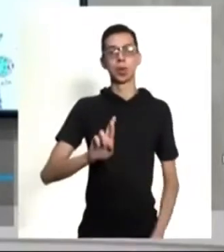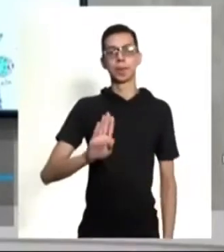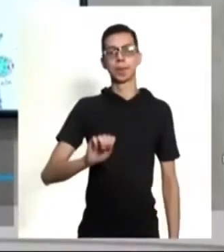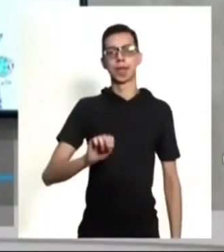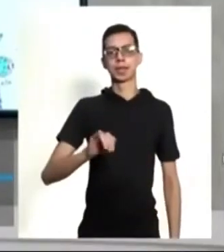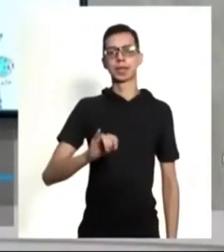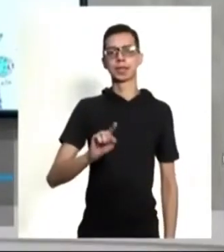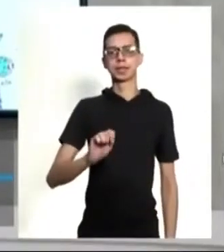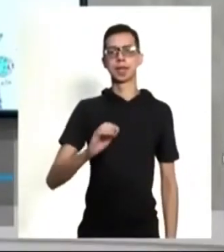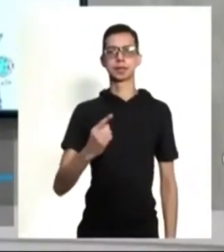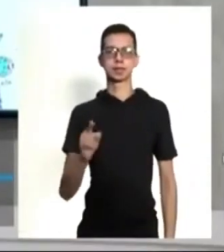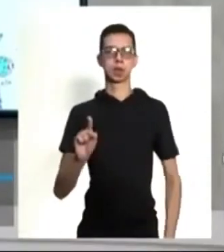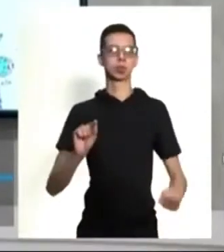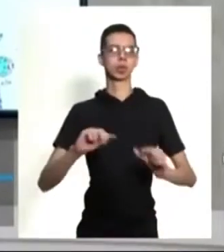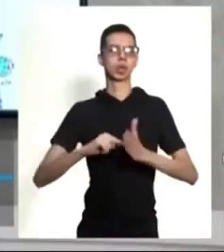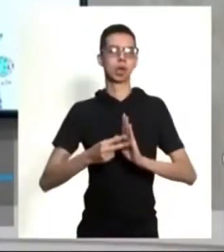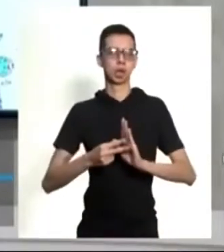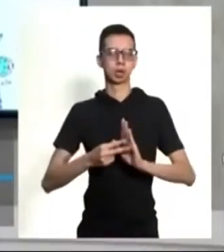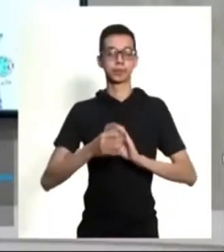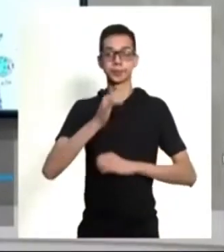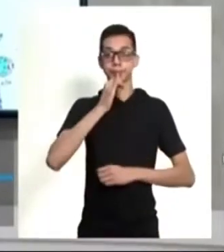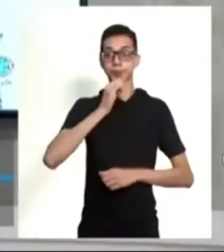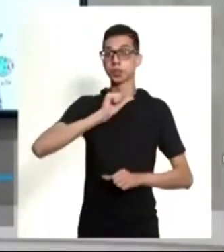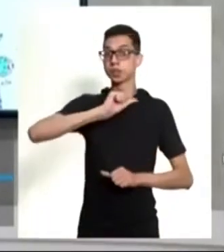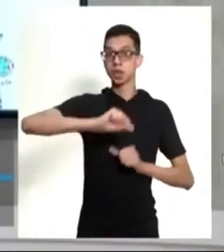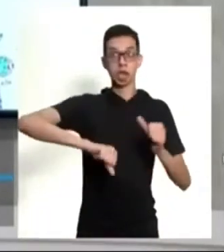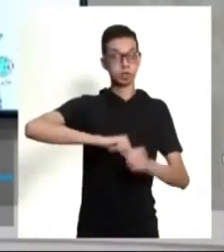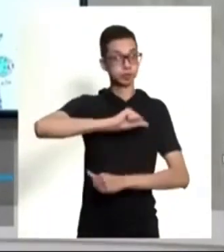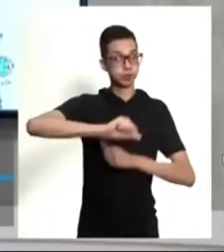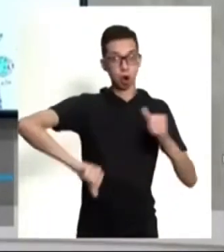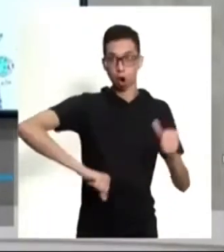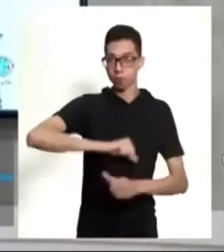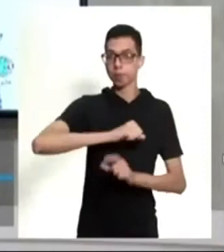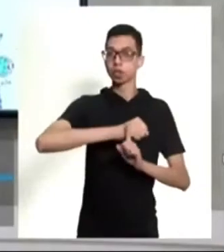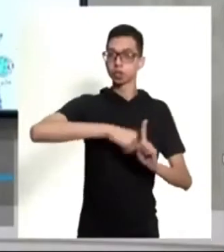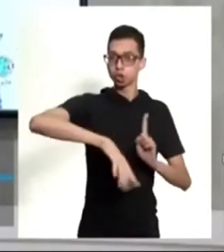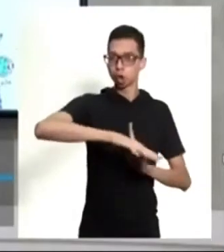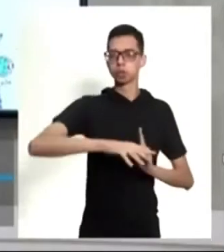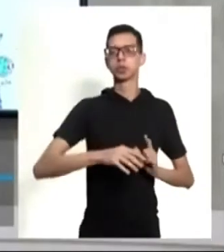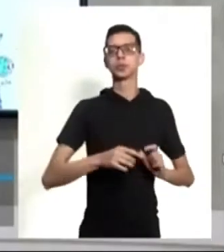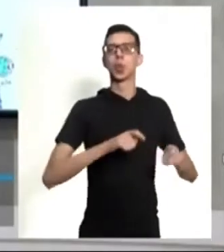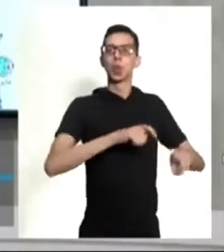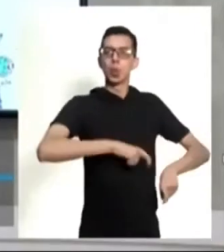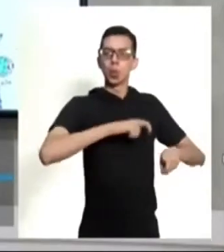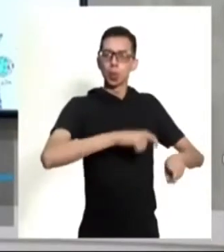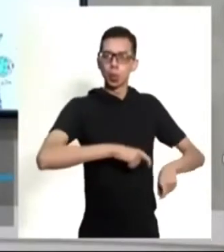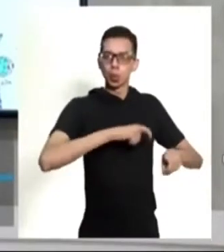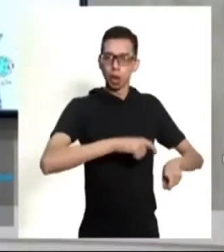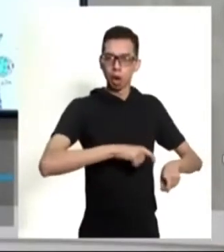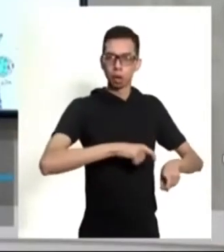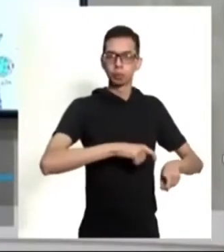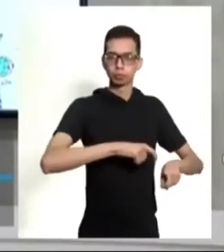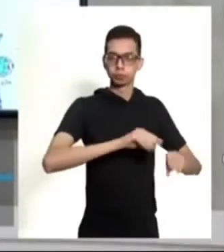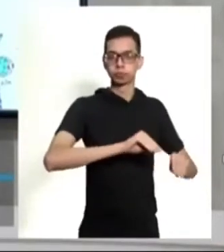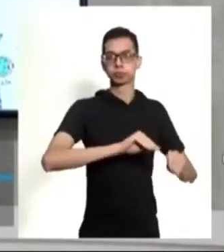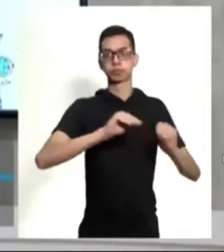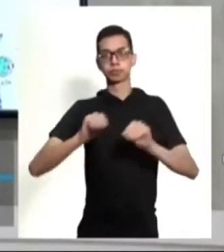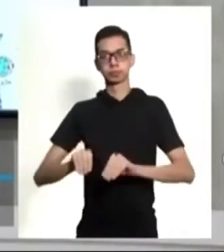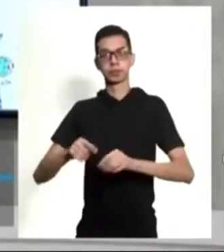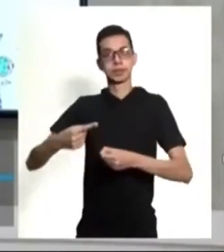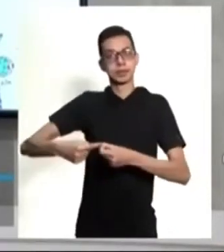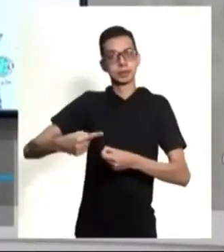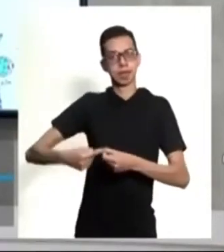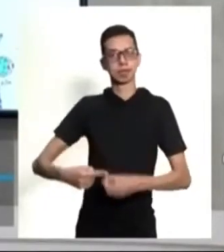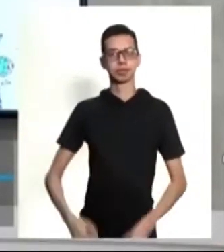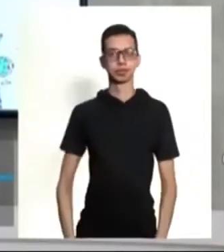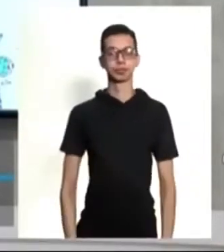A urbanização é um processo de transformação de uma sociedade rural em uma sociedade urbana. Muito